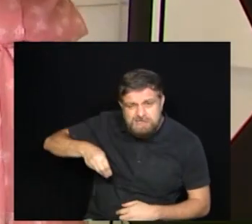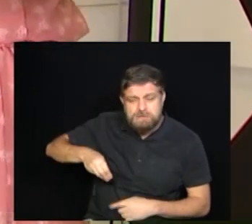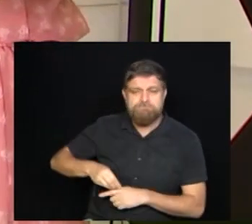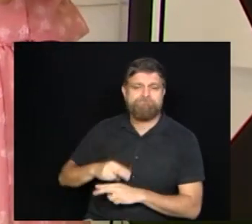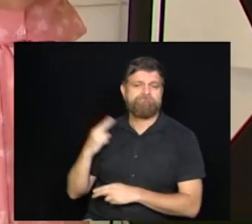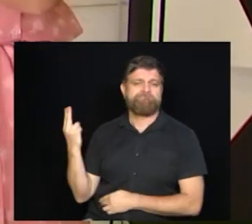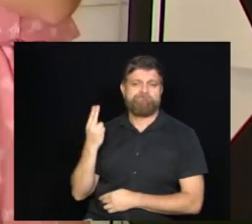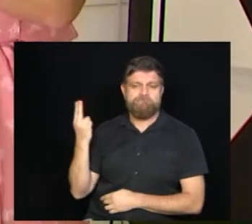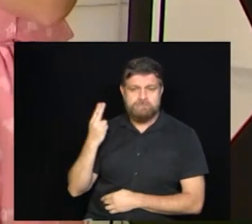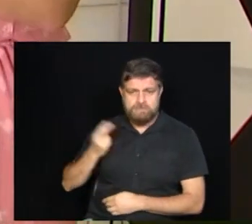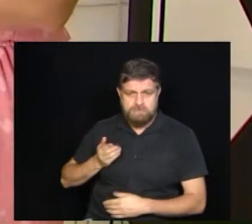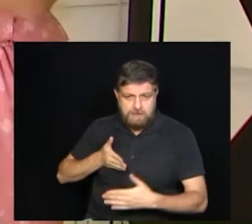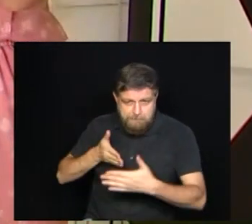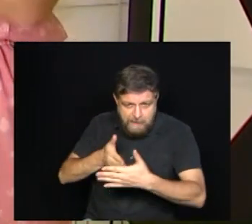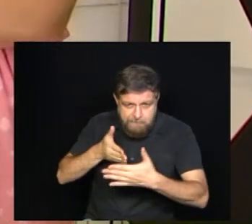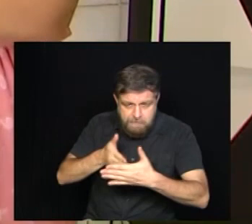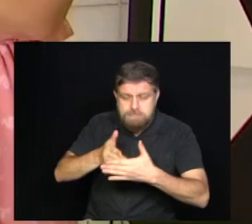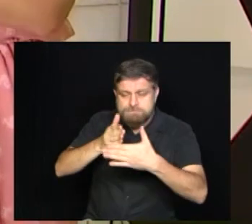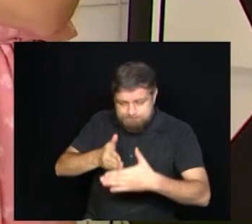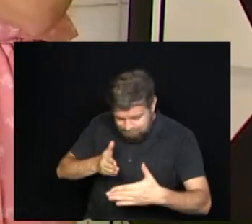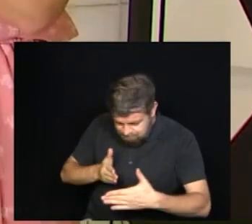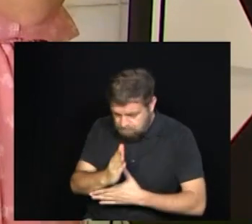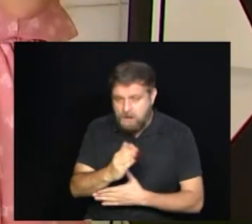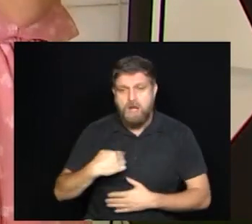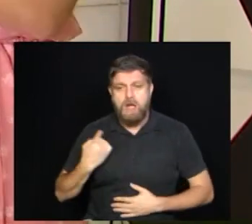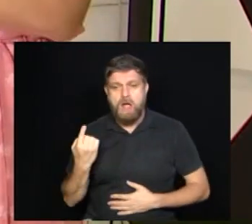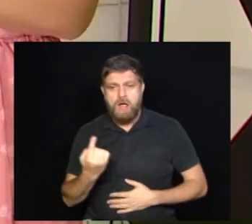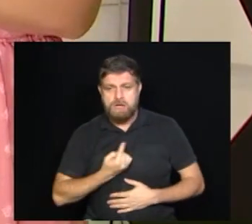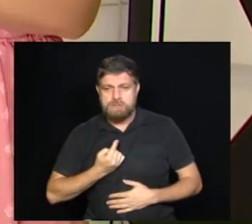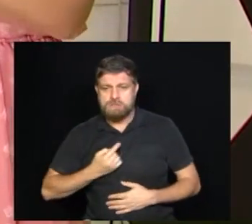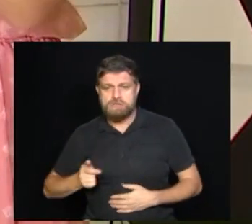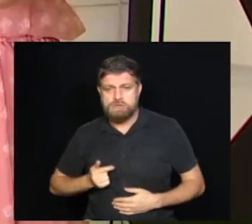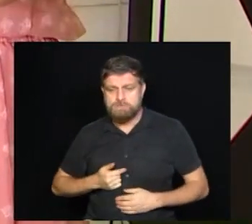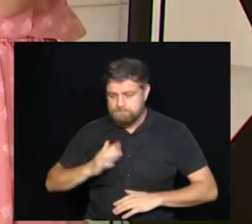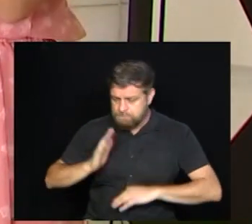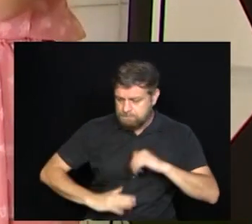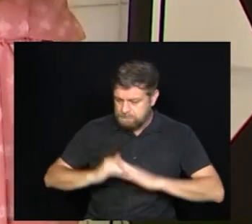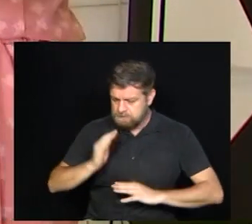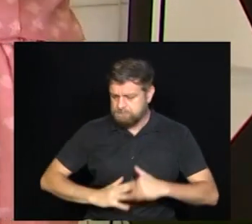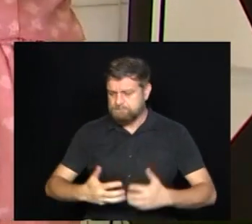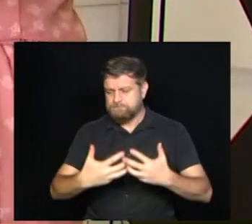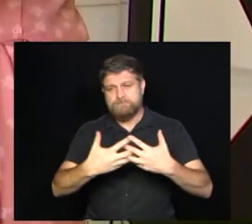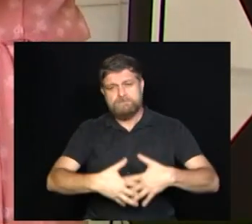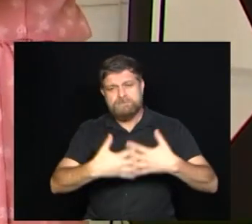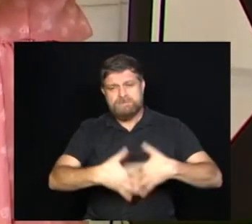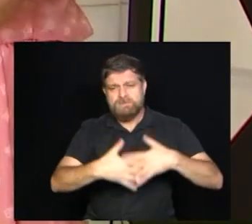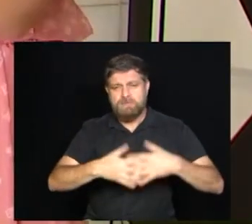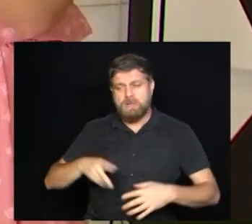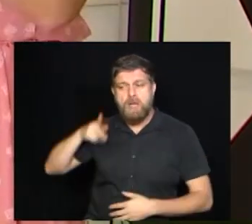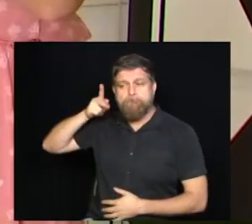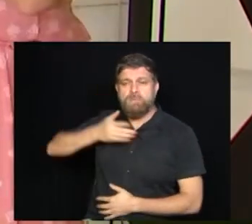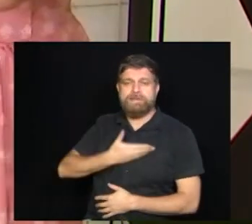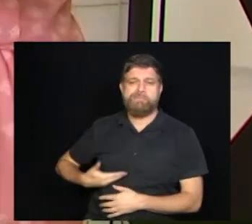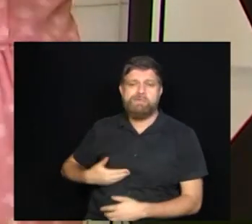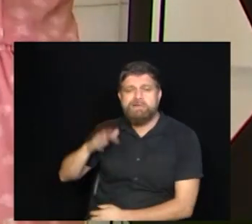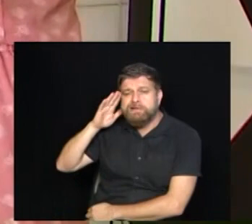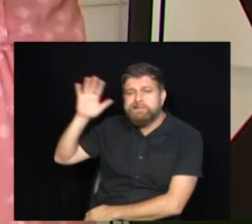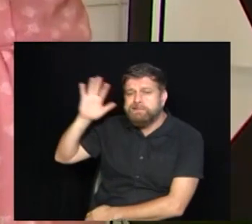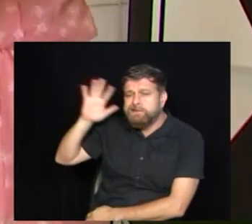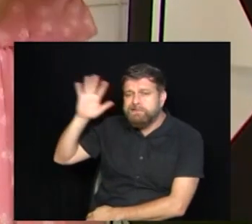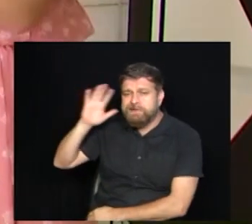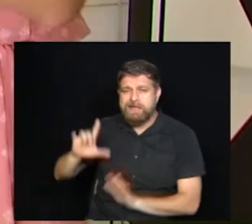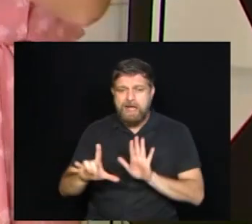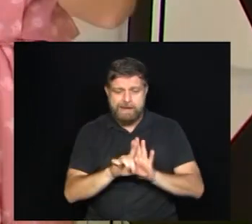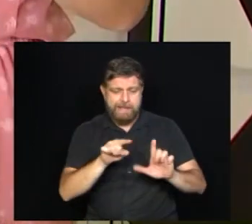um desafio à frente. Nós temos sim que buscar que seja efetivo, como eu tenho repetido. Não adianta ter uma política pública, não adianta ter a lei